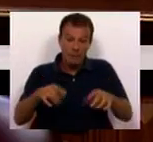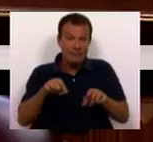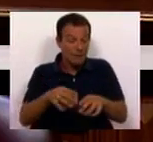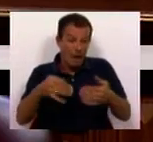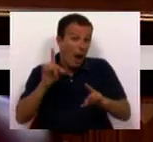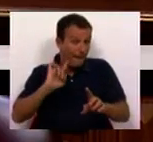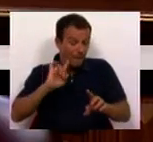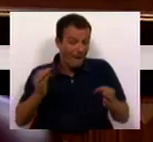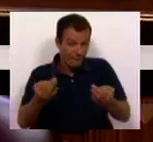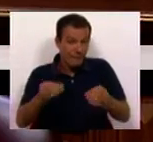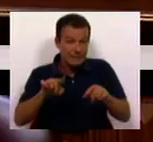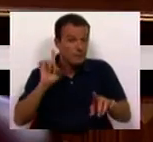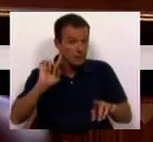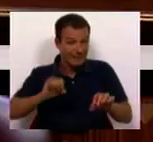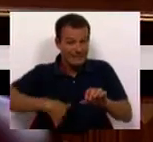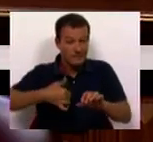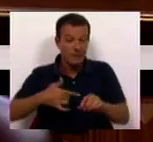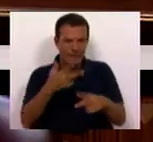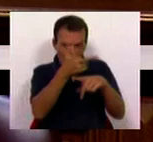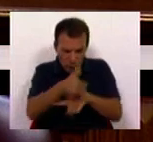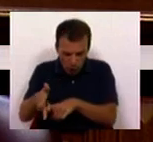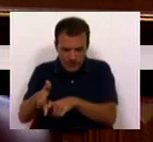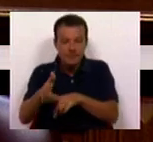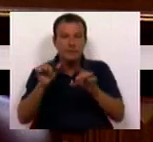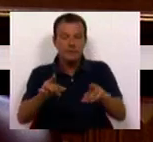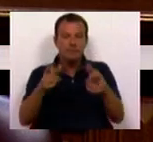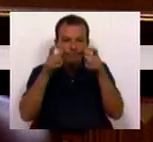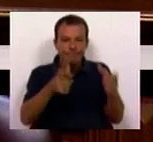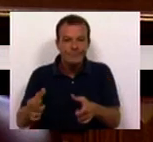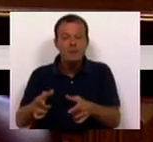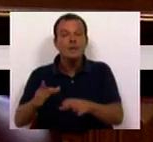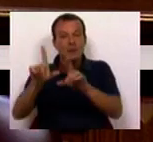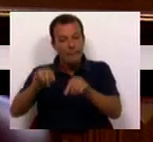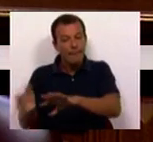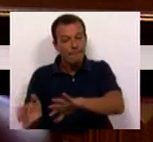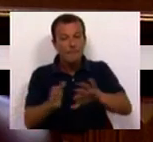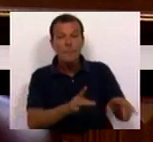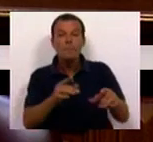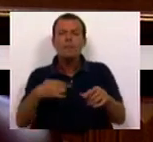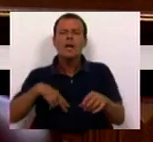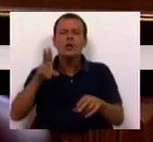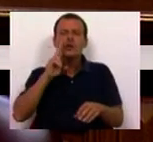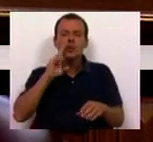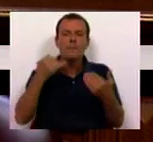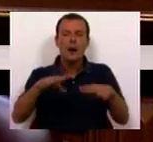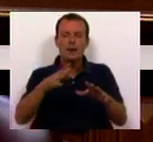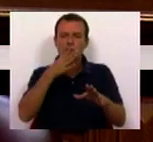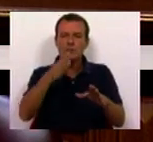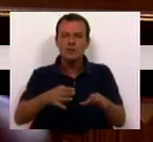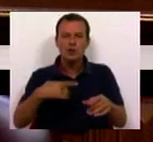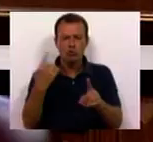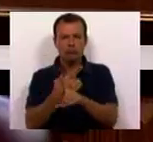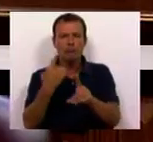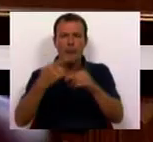fundamental, estamos a falar de facto da vigilância. E, por outro lado, Sr. Ministro, vai-me desculpar, mas as afirmações públicas que o